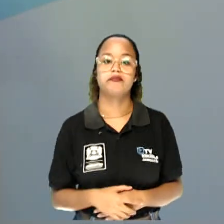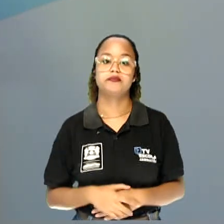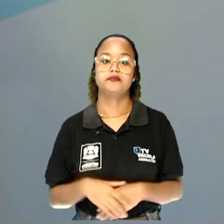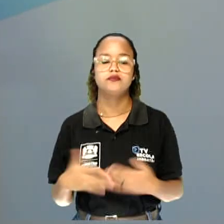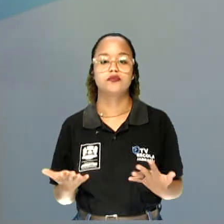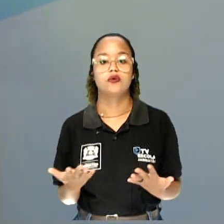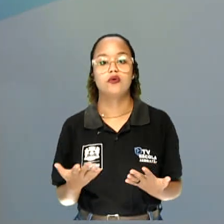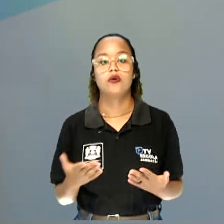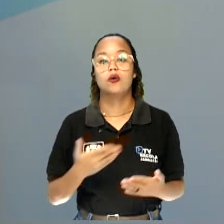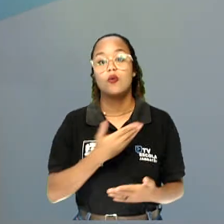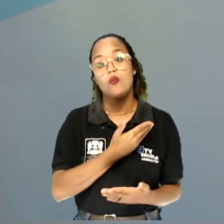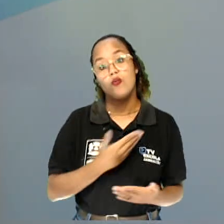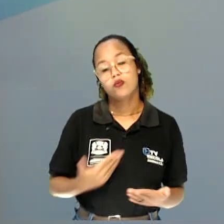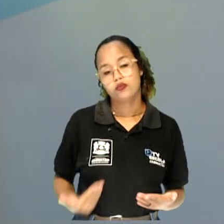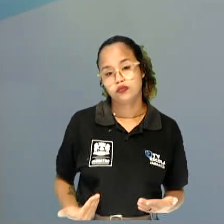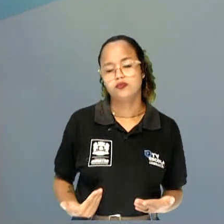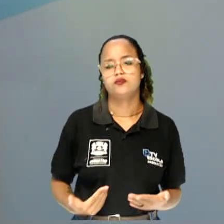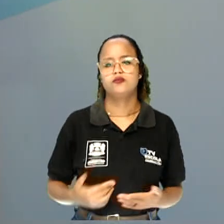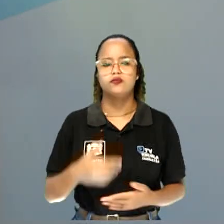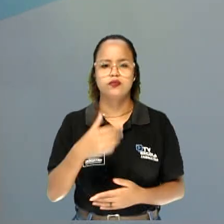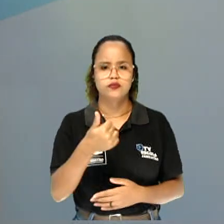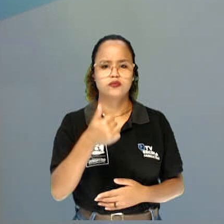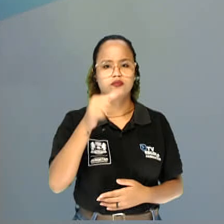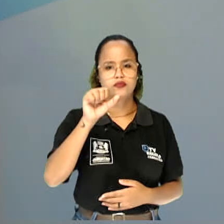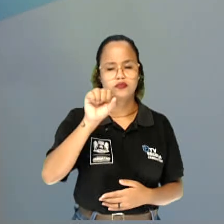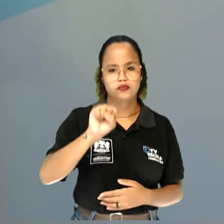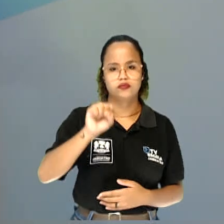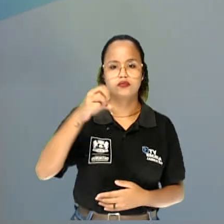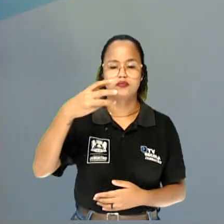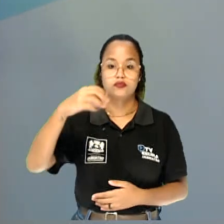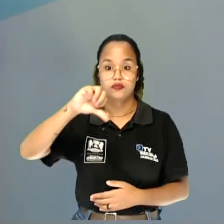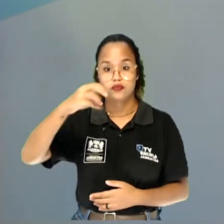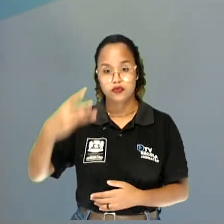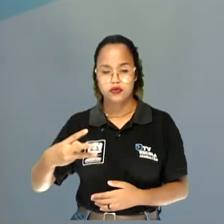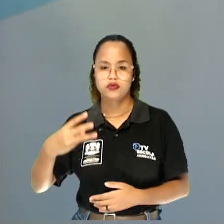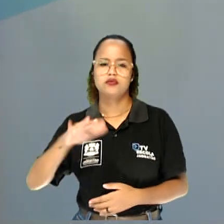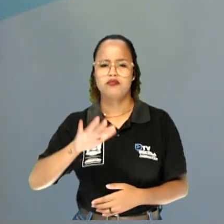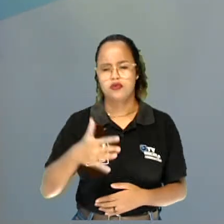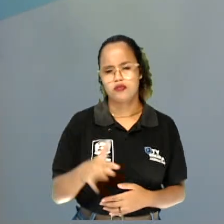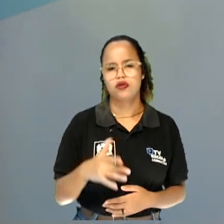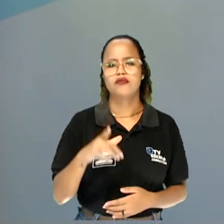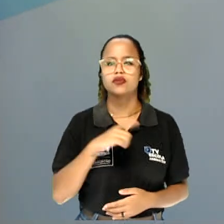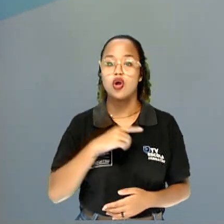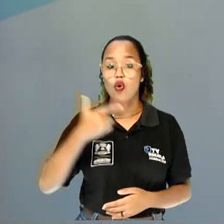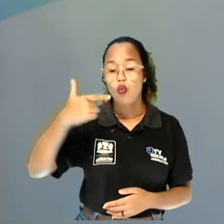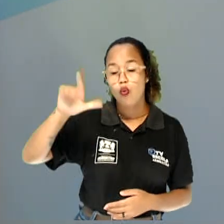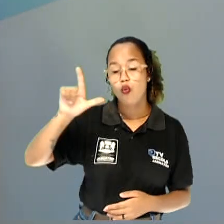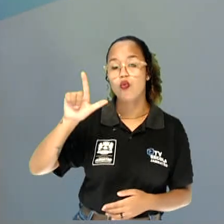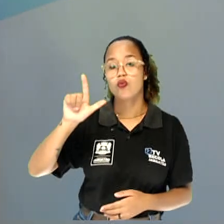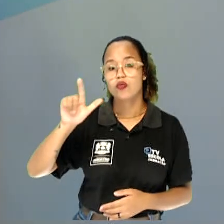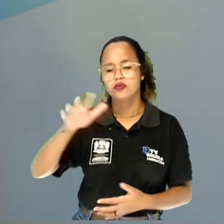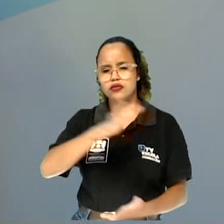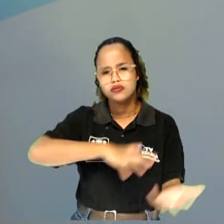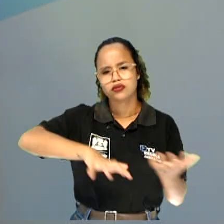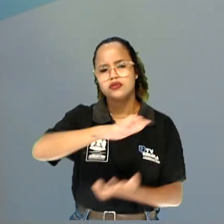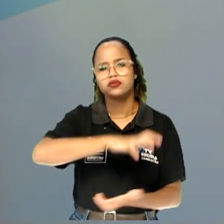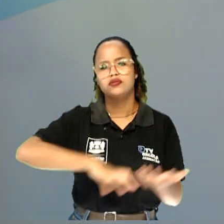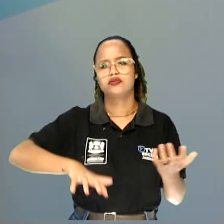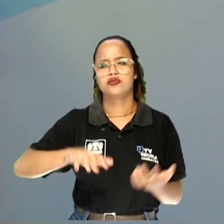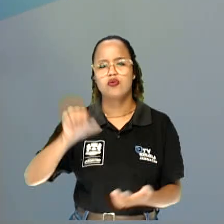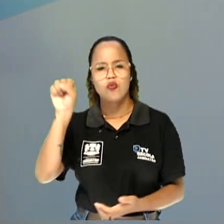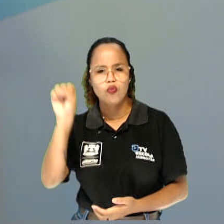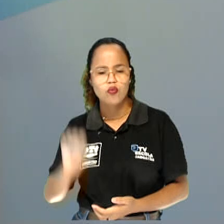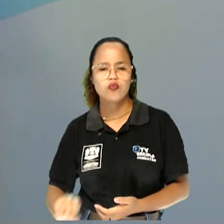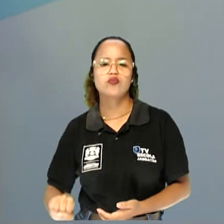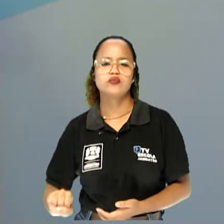seu governo, ali por volta de 1893, 1894, vai estourar outra revolta lá no extremo sul do país, no Rio Grande do